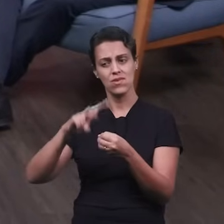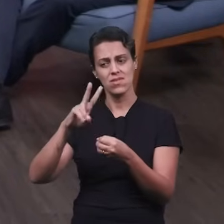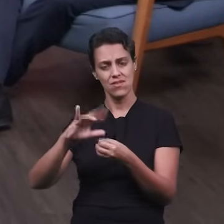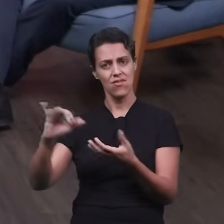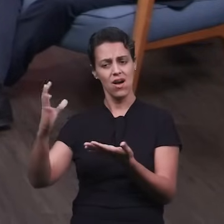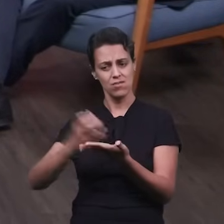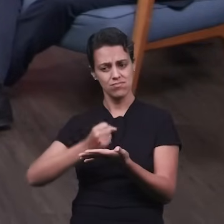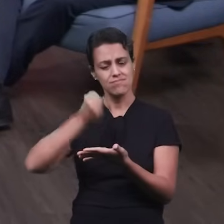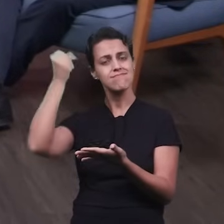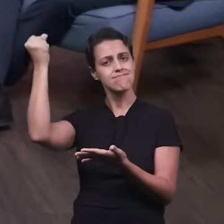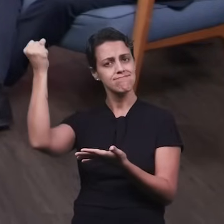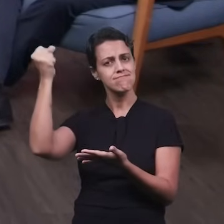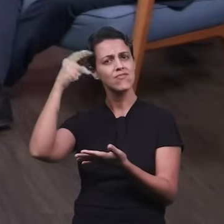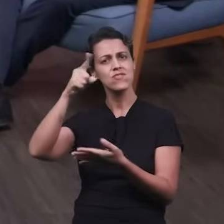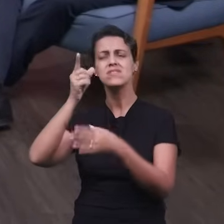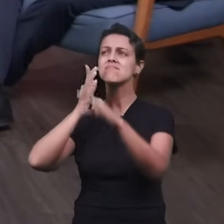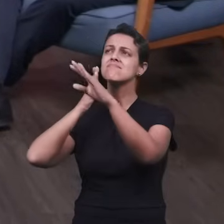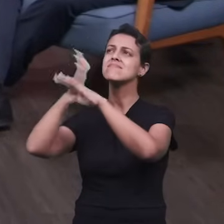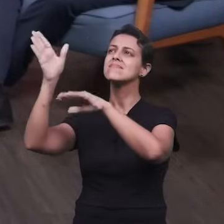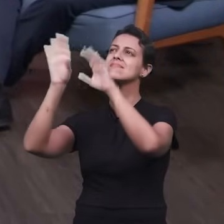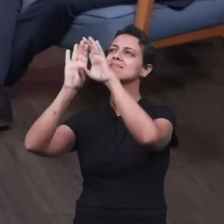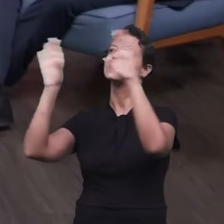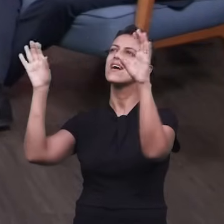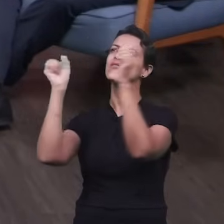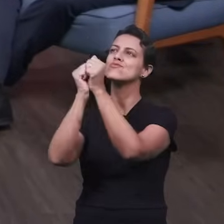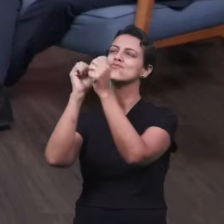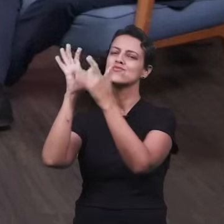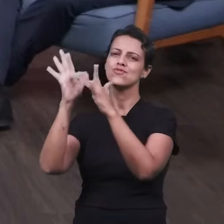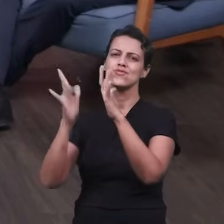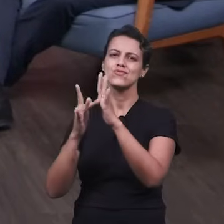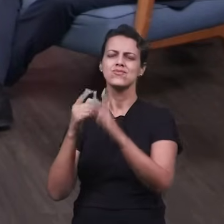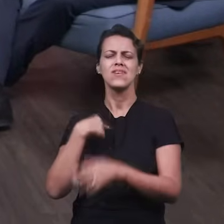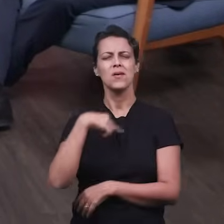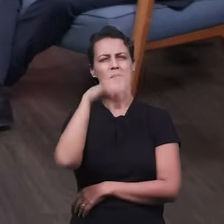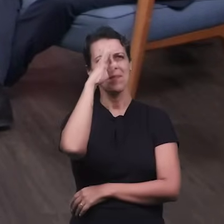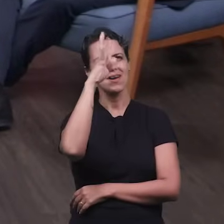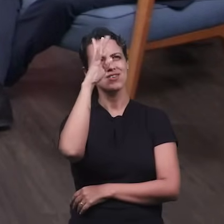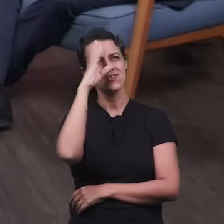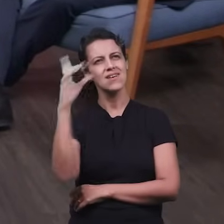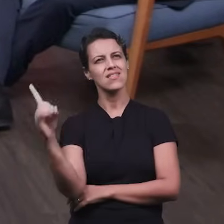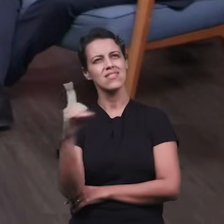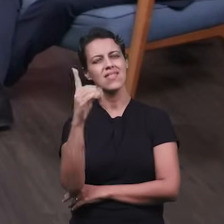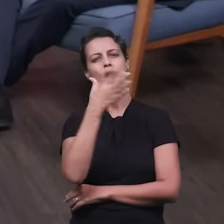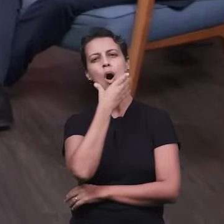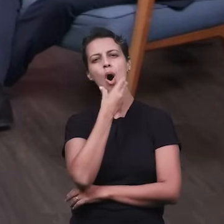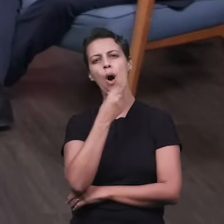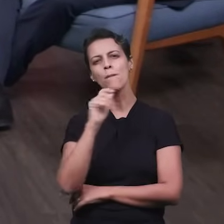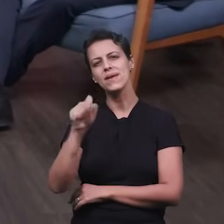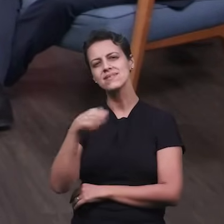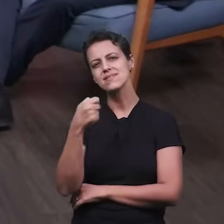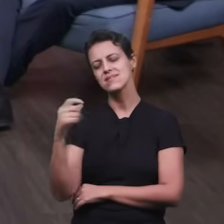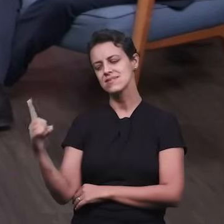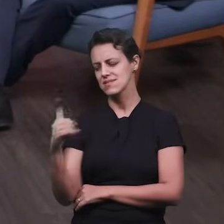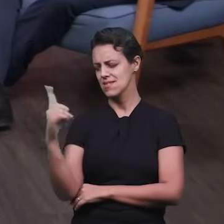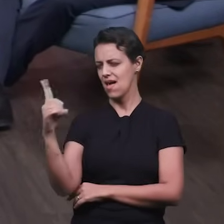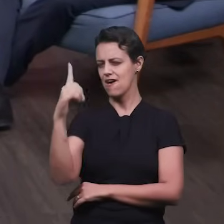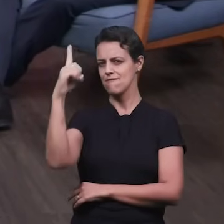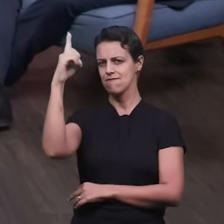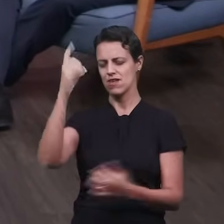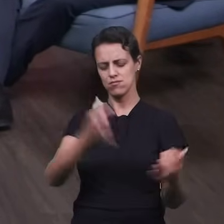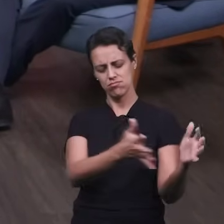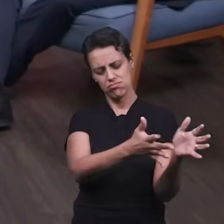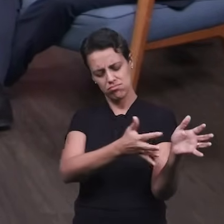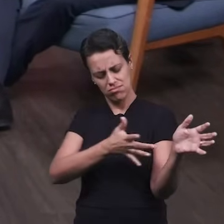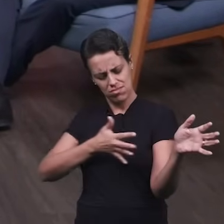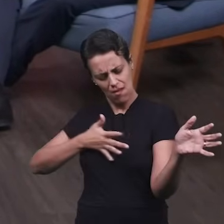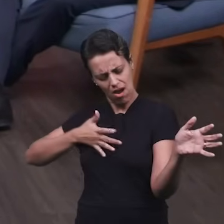voltar ou ele vai morrer, ele vai direto para os braços do Senhor. Eu fico imaginando Davi, instrumentista exímio, né? A Bíblia